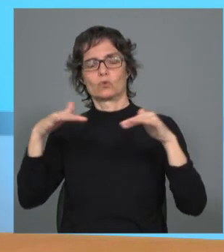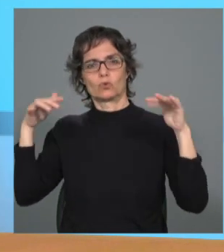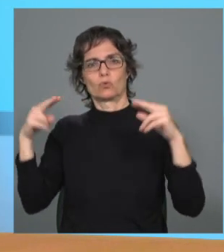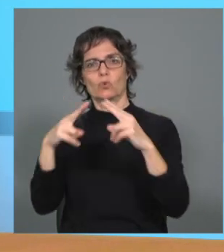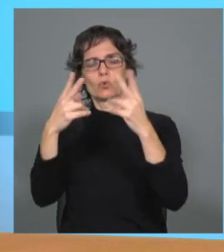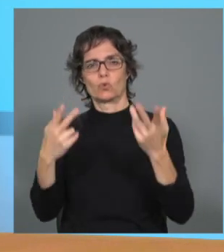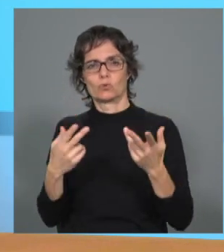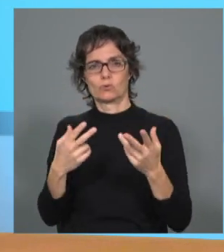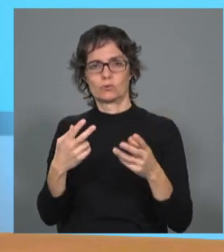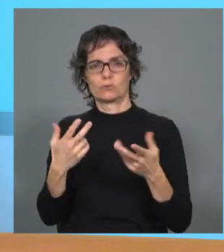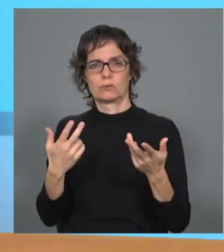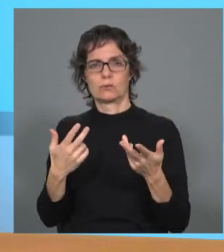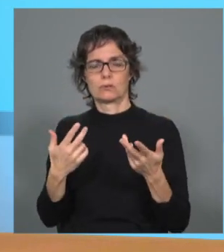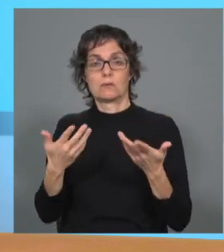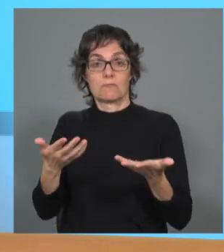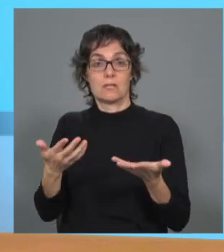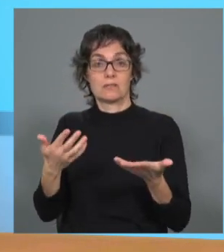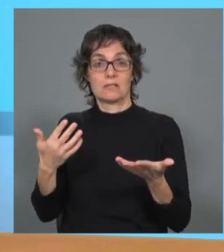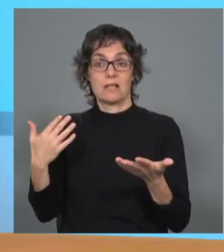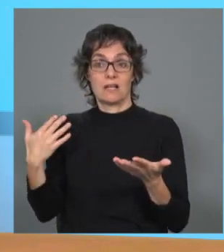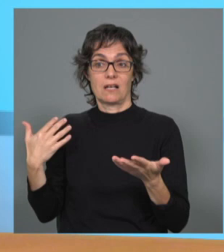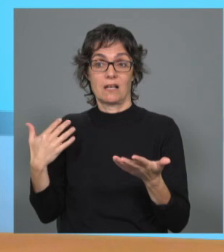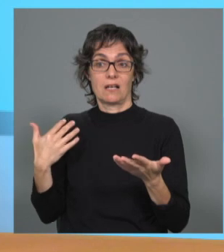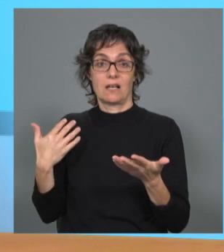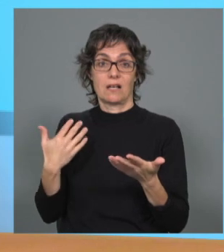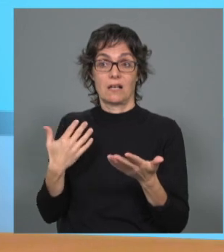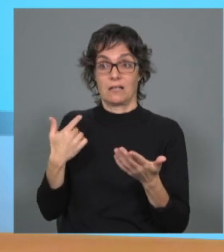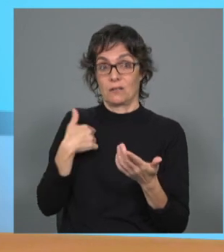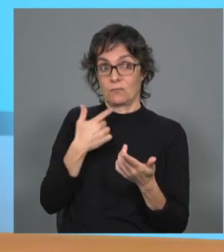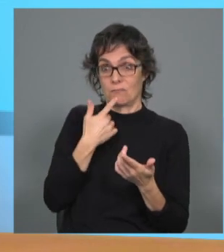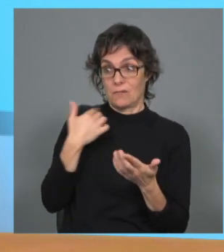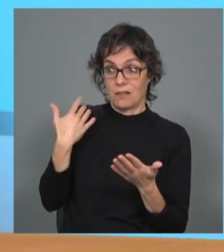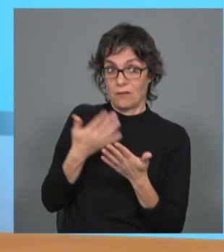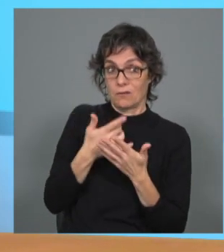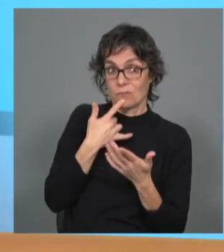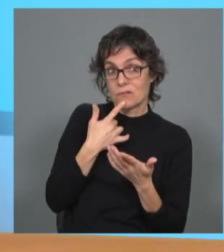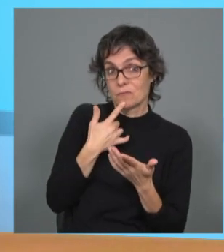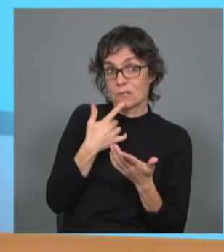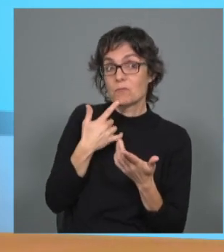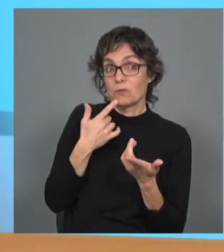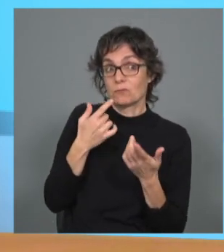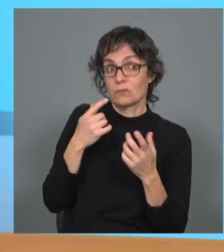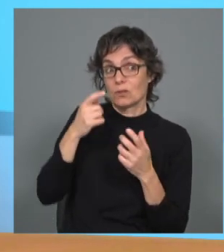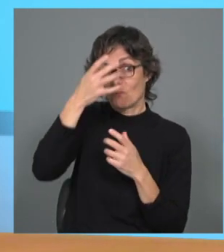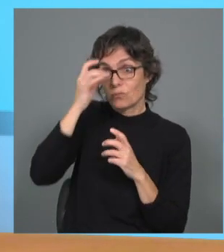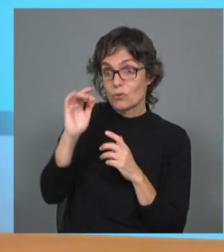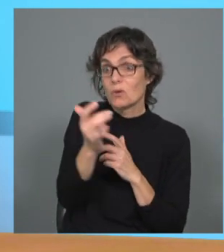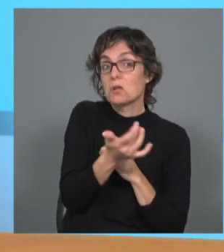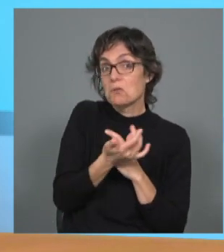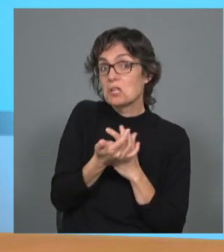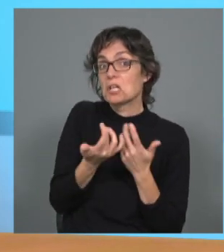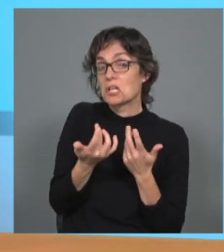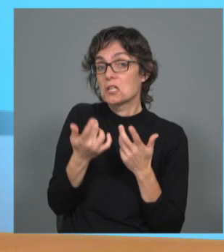Igreja, e neste momento sou muito mais realista, isto é, o sínodo, a consulta está a acontecer, mas enfim, está a